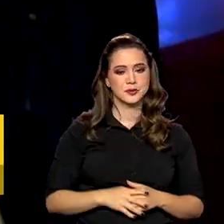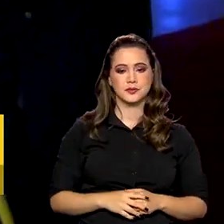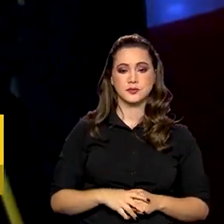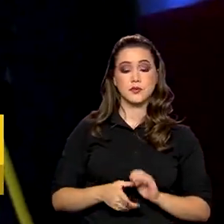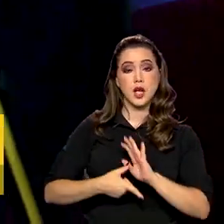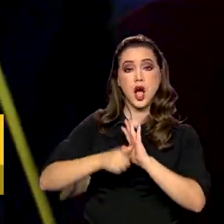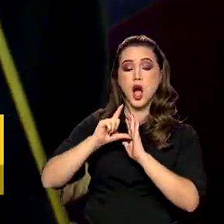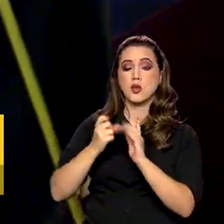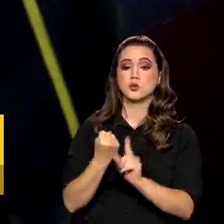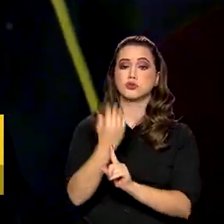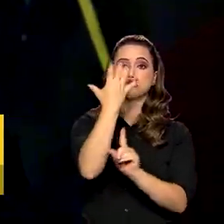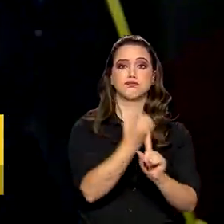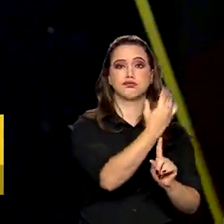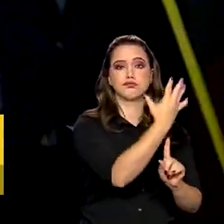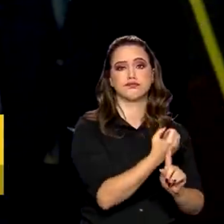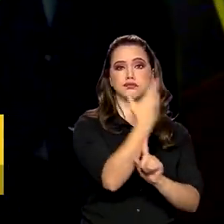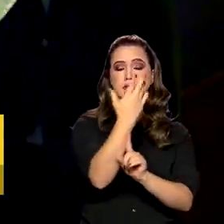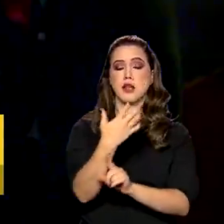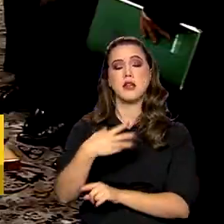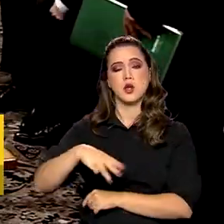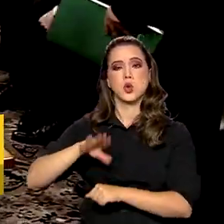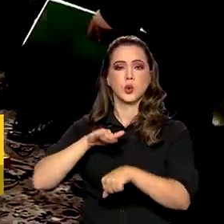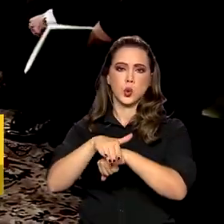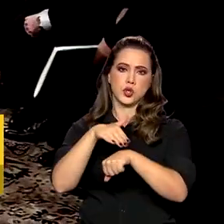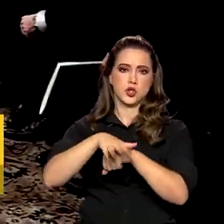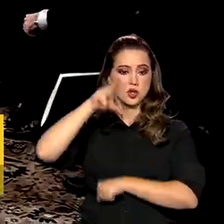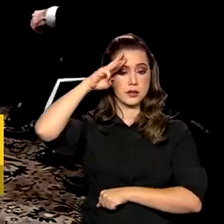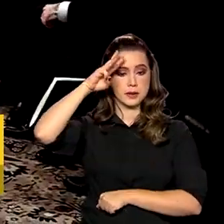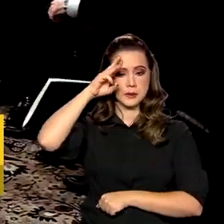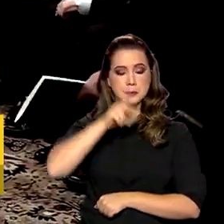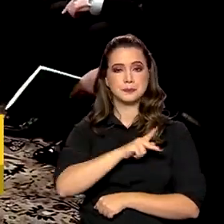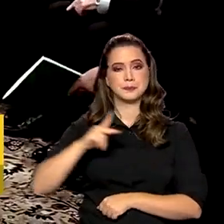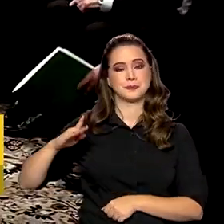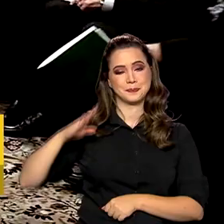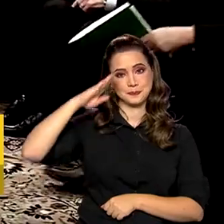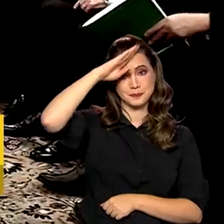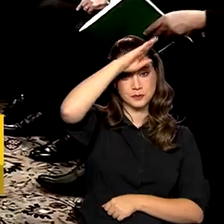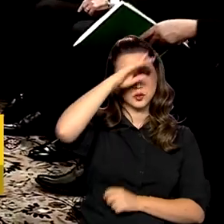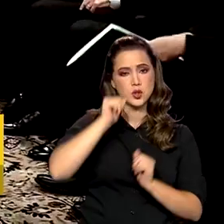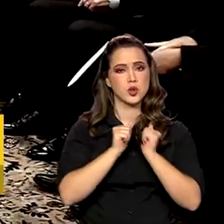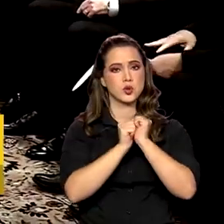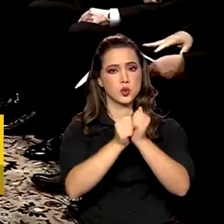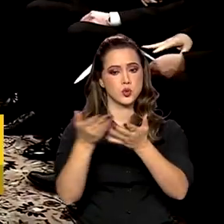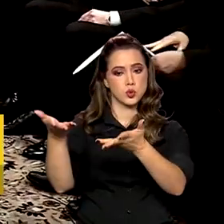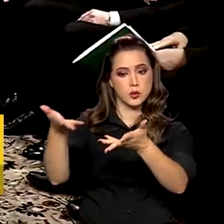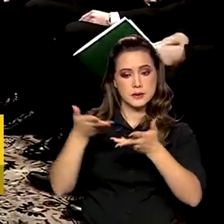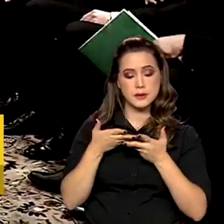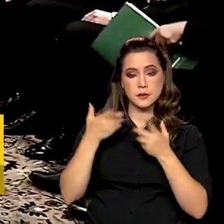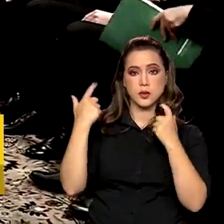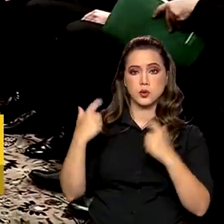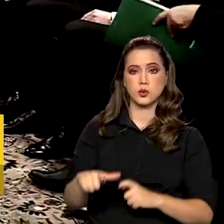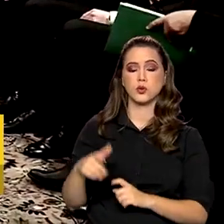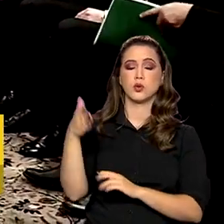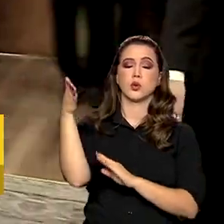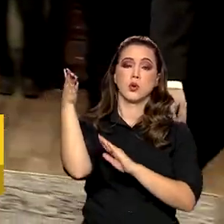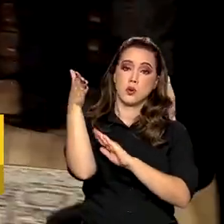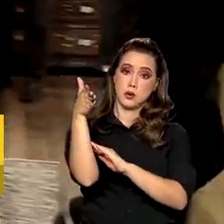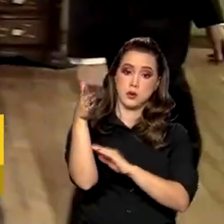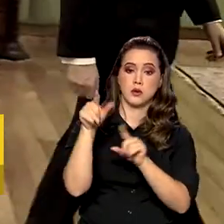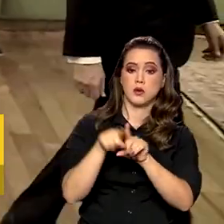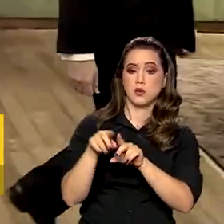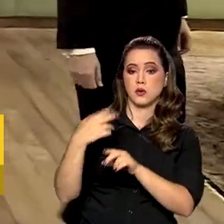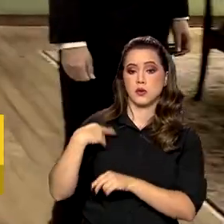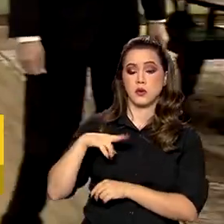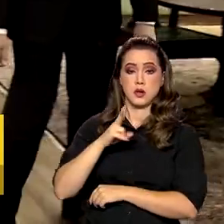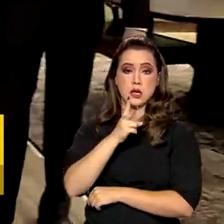dos fogos, ainda na noite de terça-feira, o presidente Jair Bolsonaro recebeu no Itamaraty chefes de